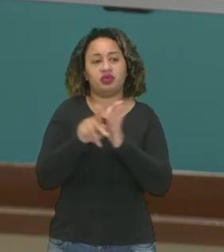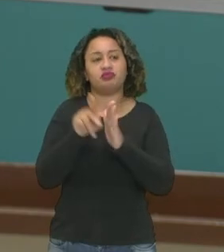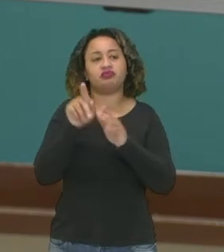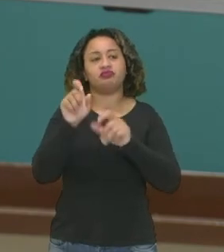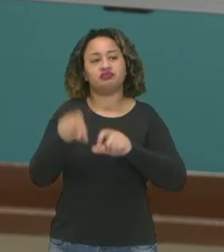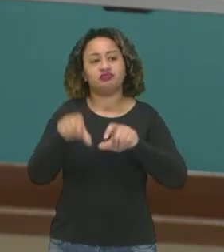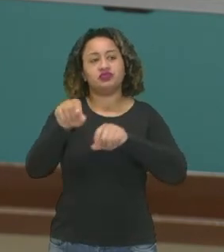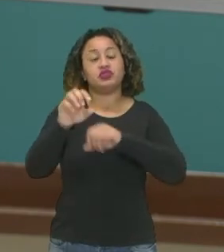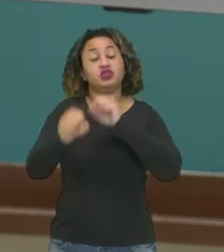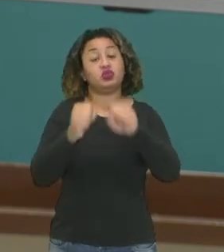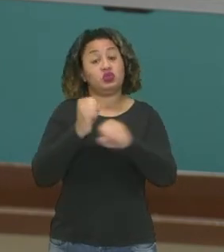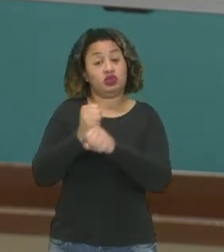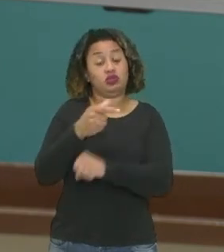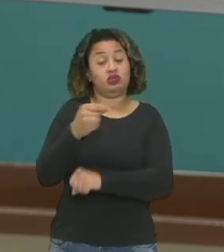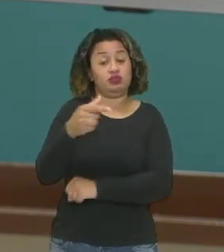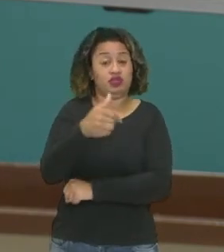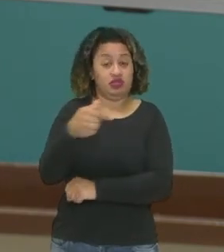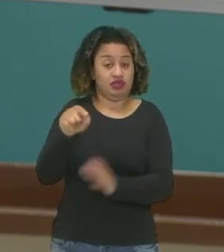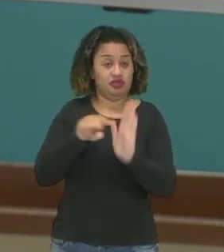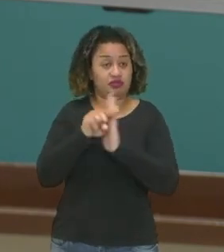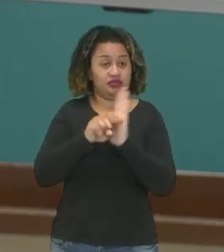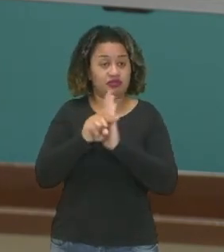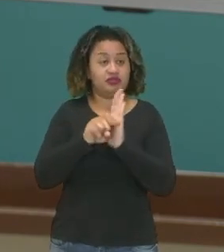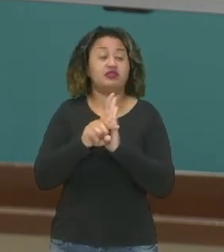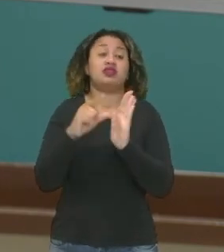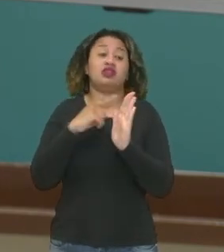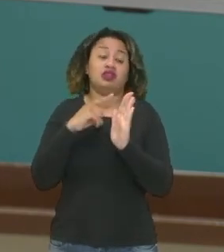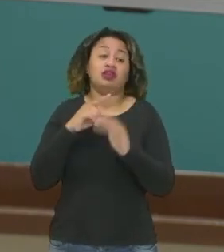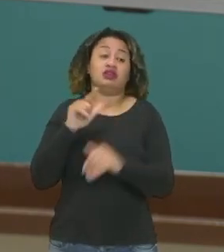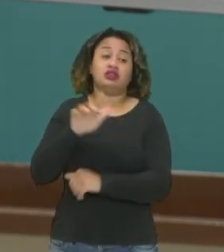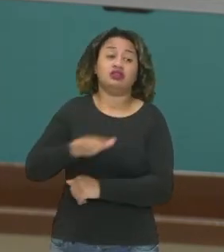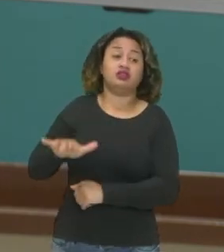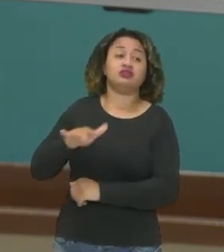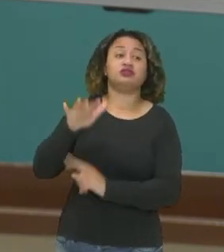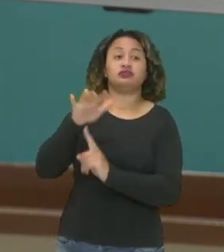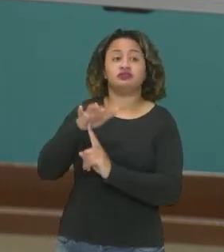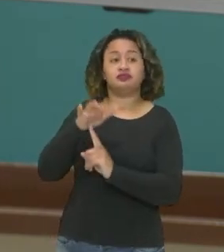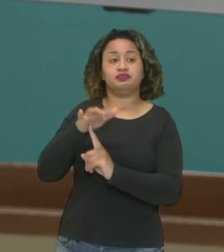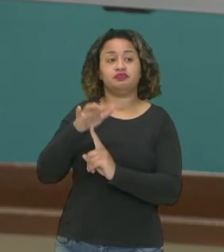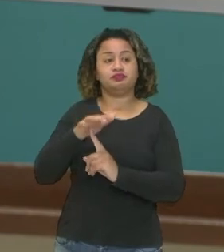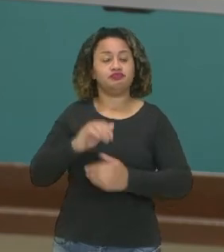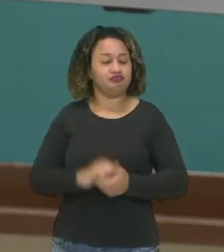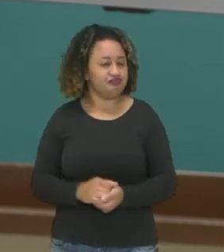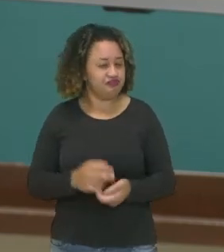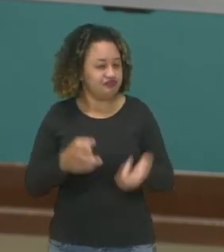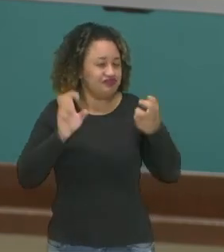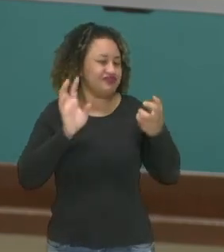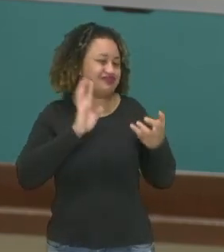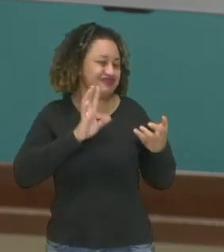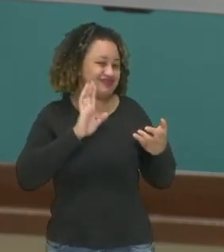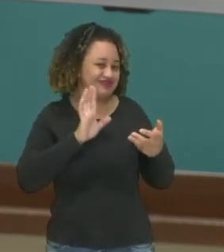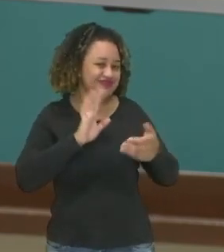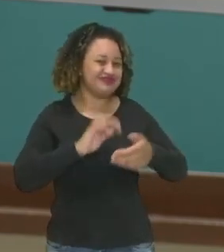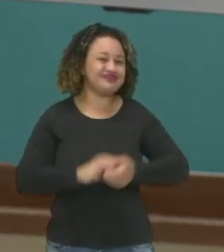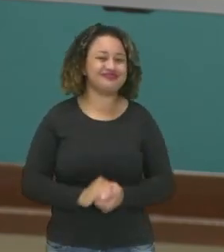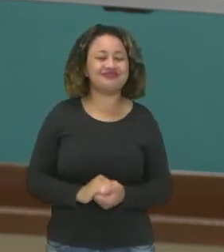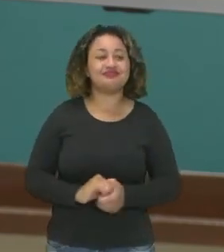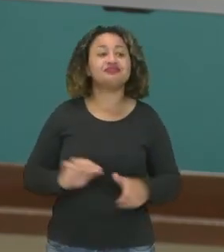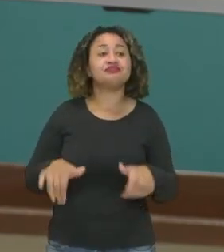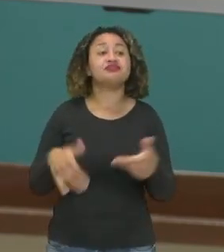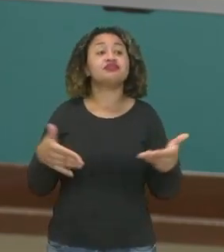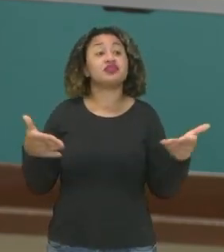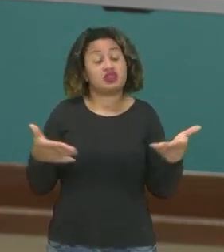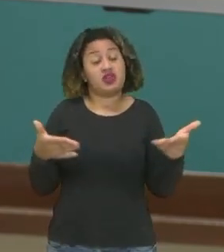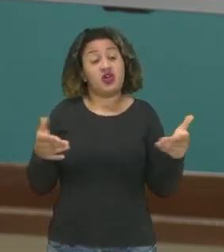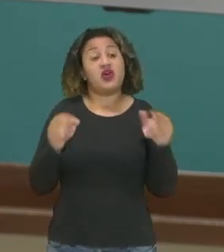em 2017, nós teríamos essa condição aqui dentro do Paraná. Viu que legal? Bacana, né, gente? E aí, então, por